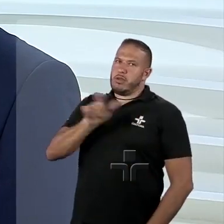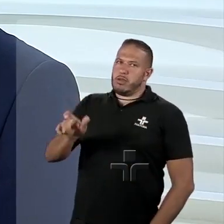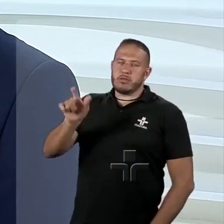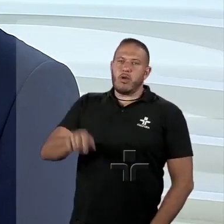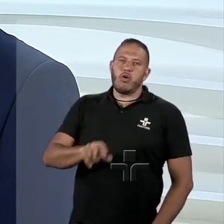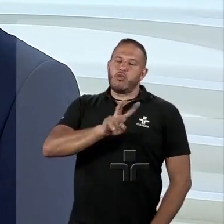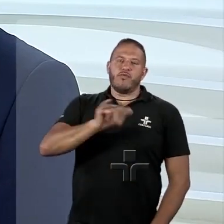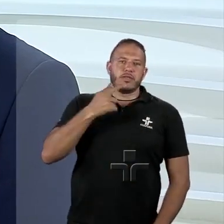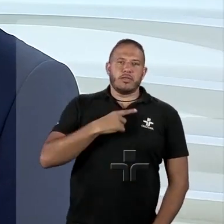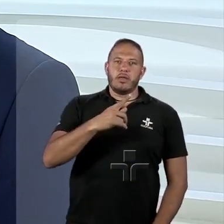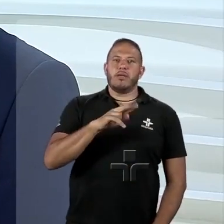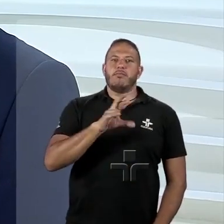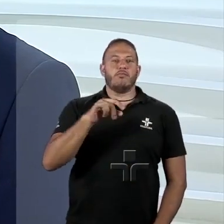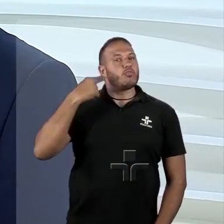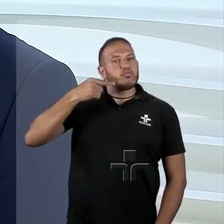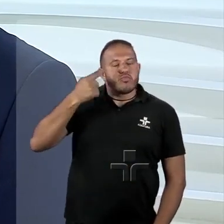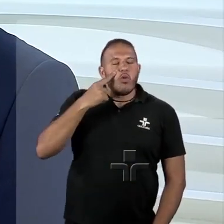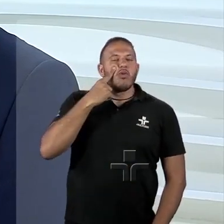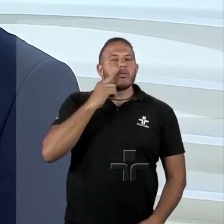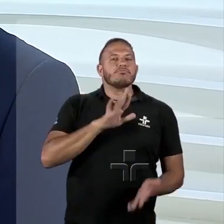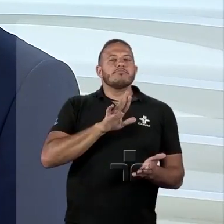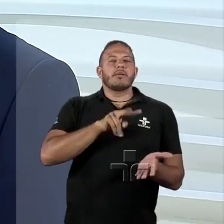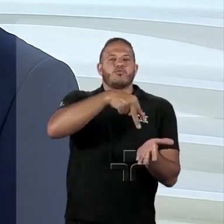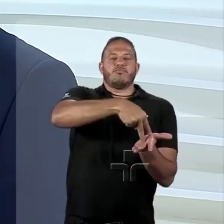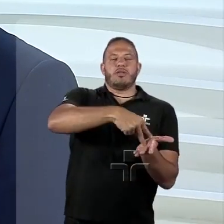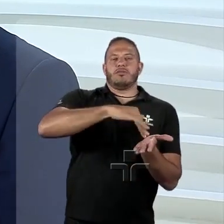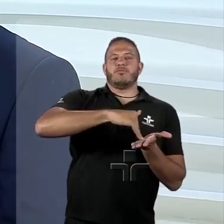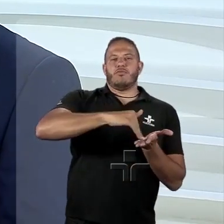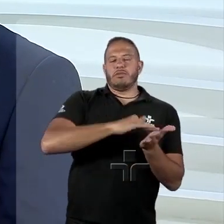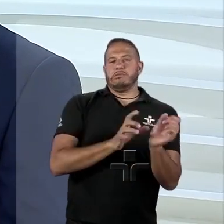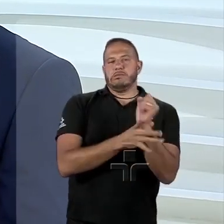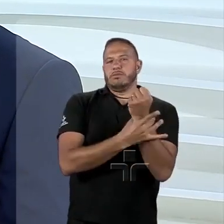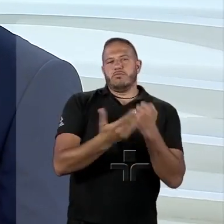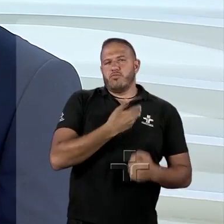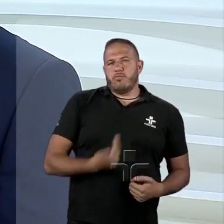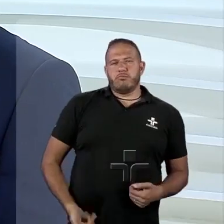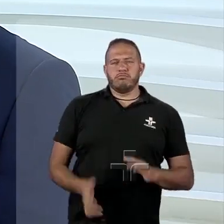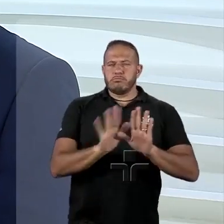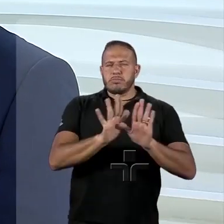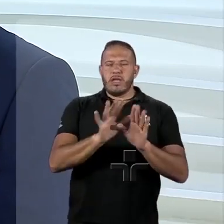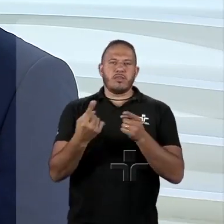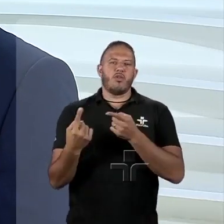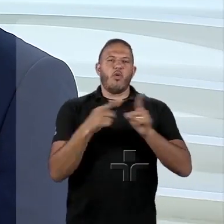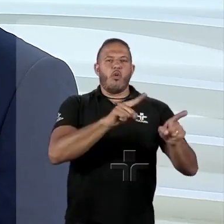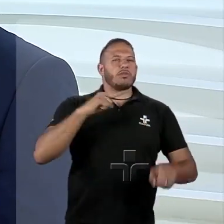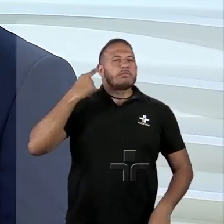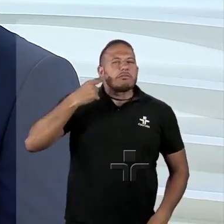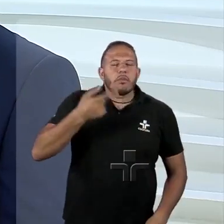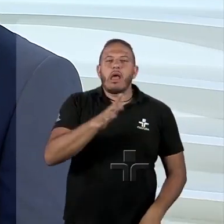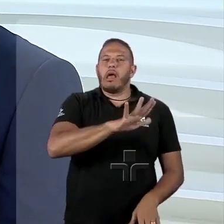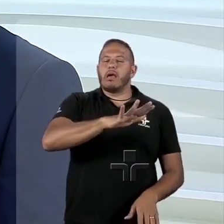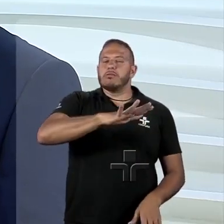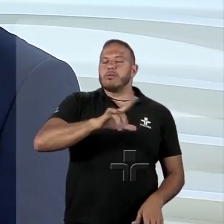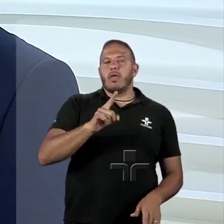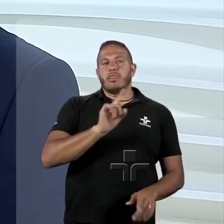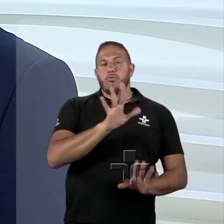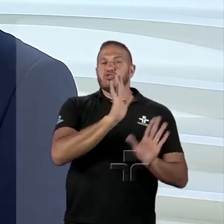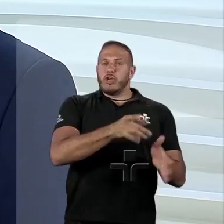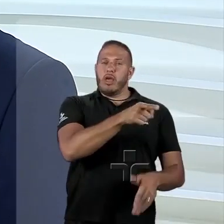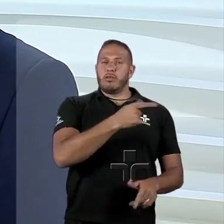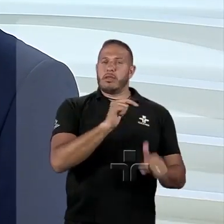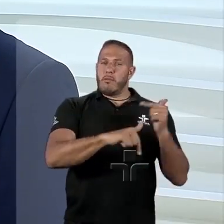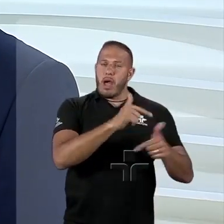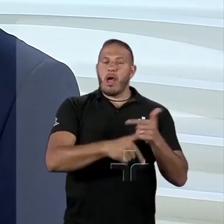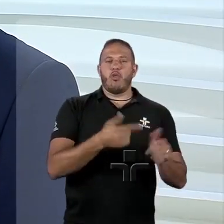promotor público à frente da Secretaria de Segurança Pública do Estado de São Paulo. Nada contra os promotores, nem o que está, nem os que